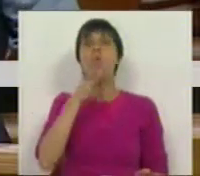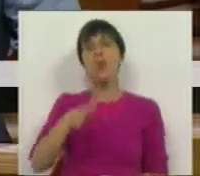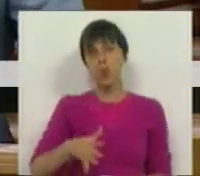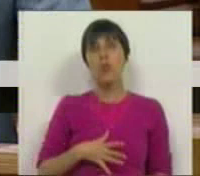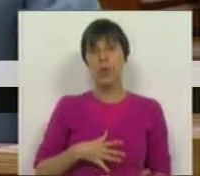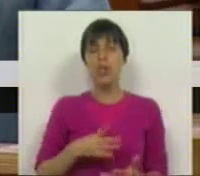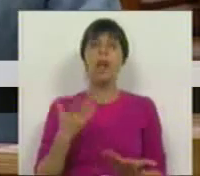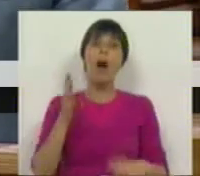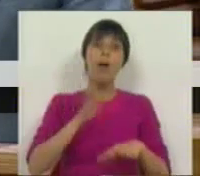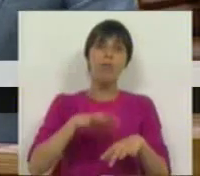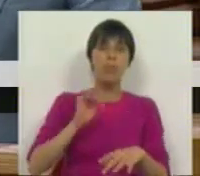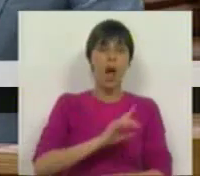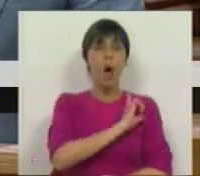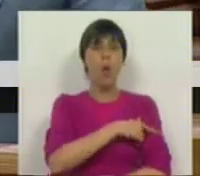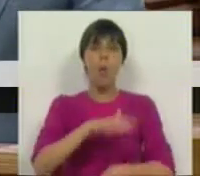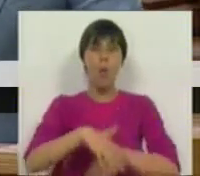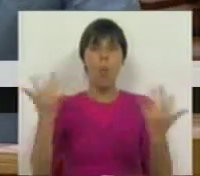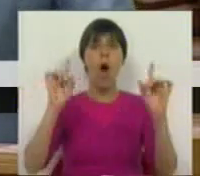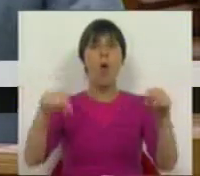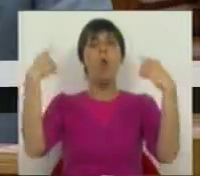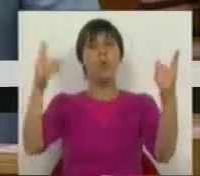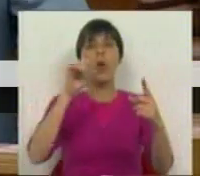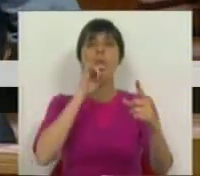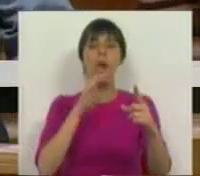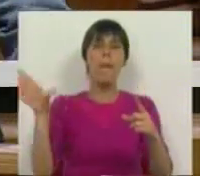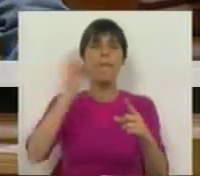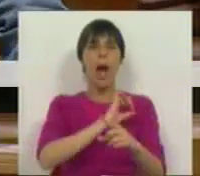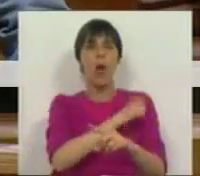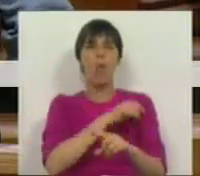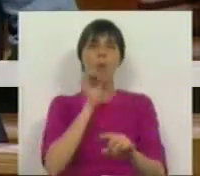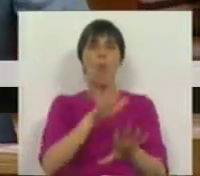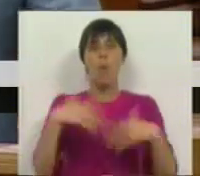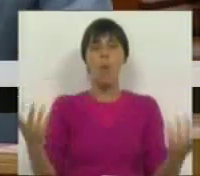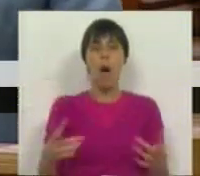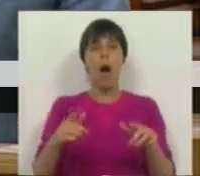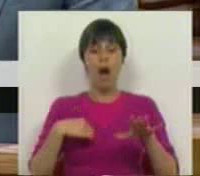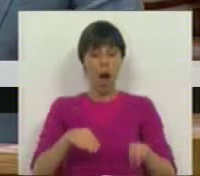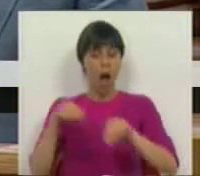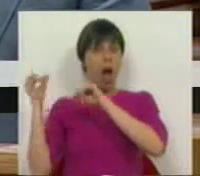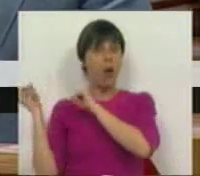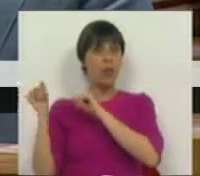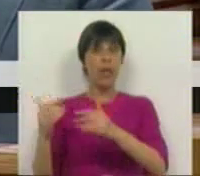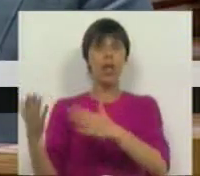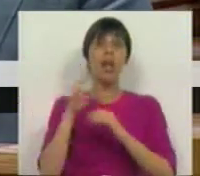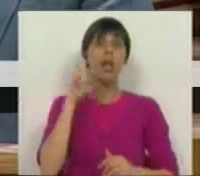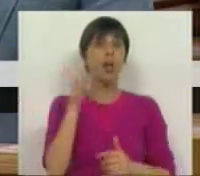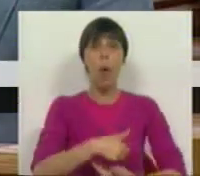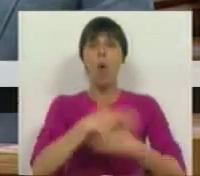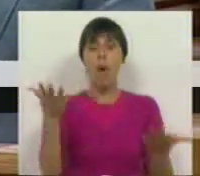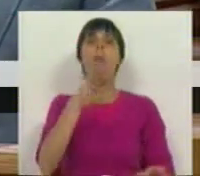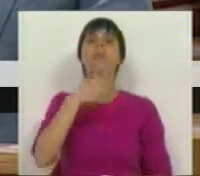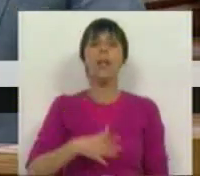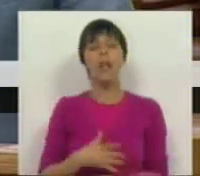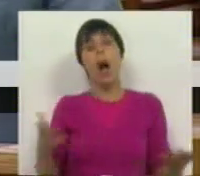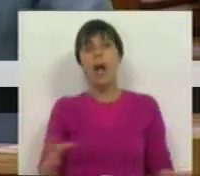diz que, face à sua incompetência, os outros eventualmente serão mais incompetentes. Face à sua ausência de respostas,